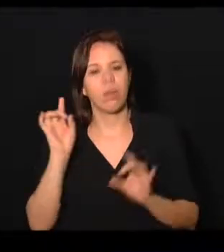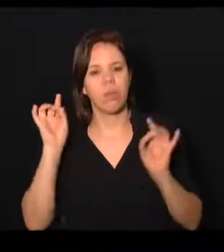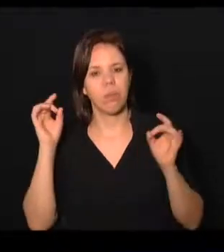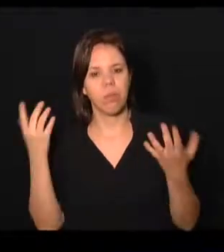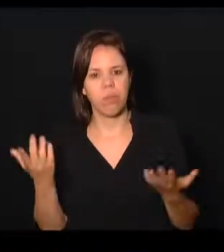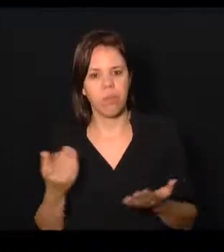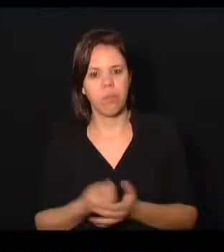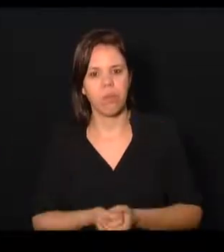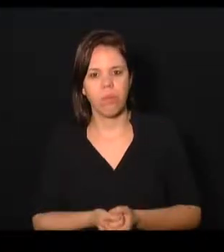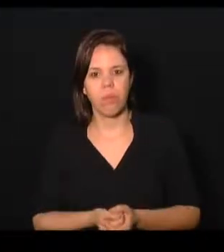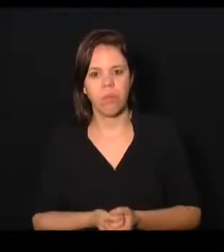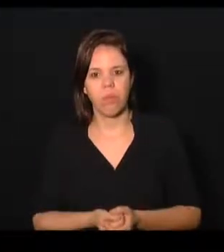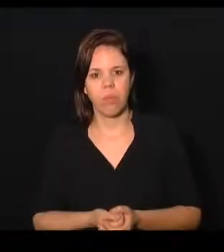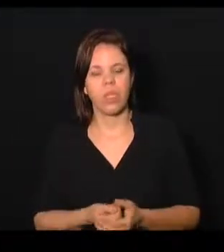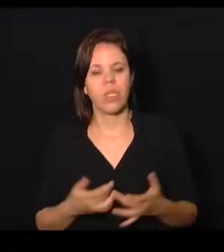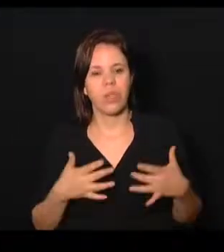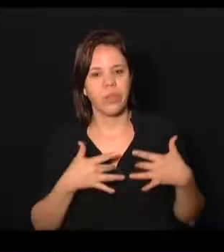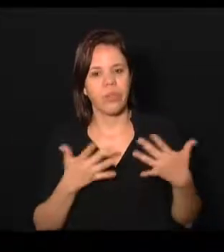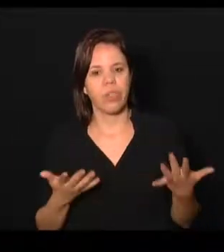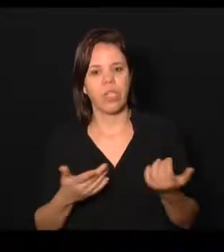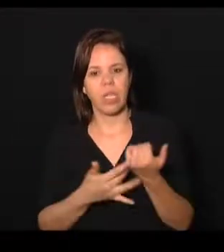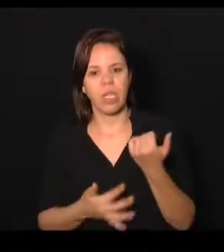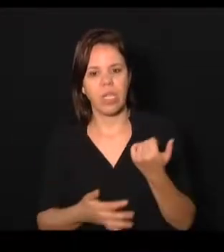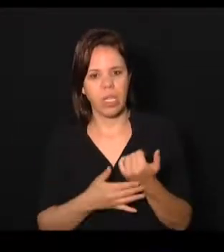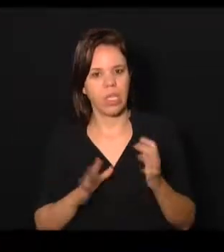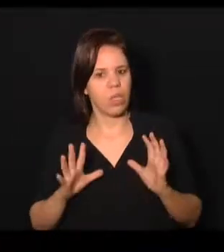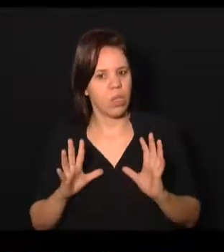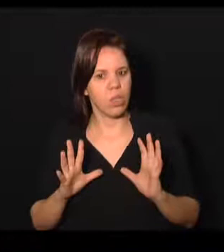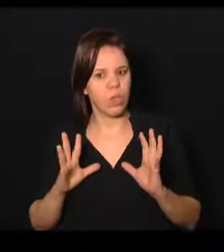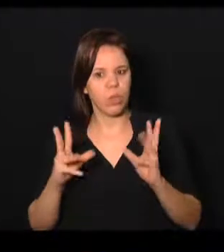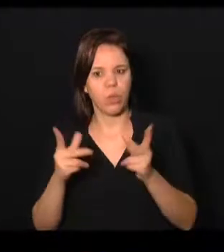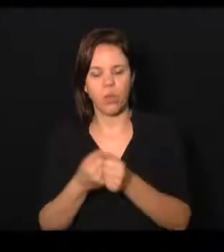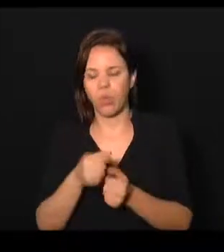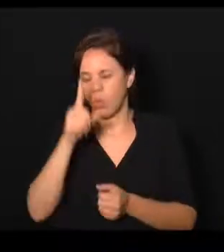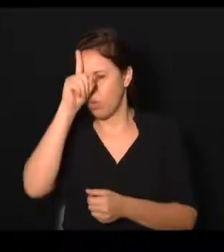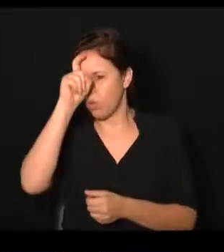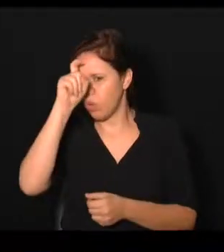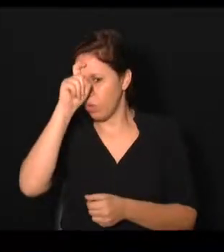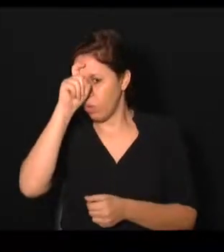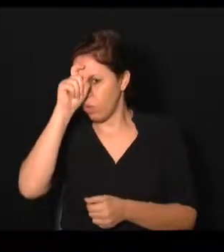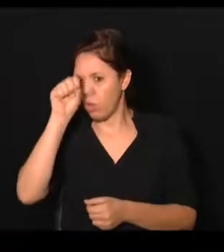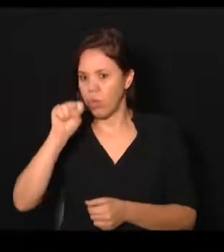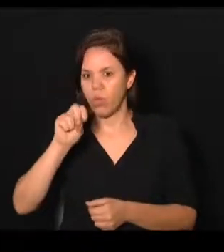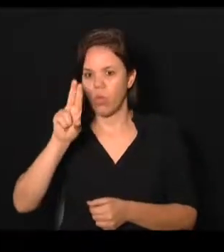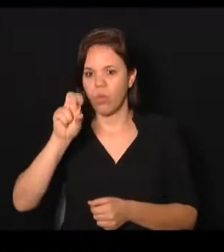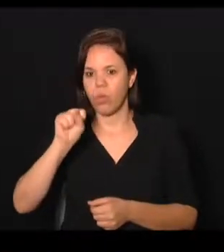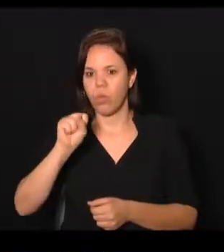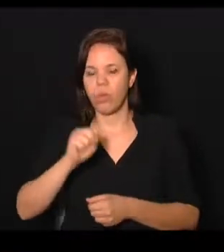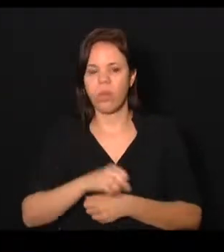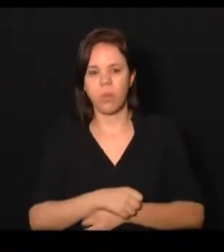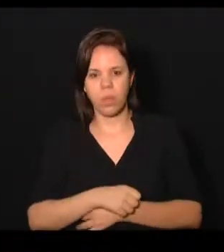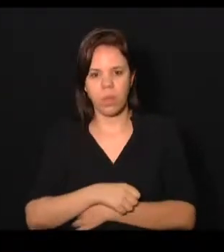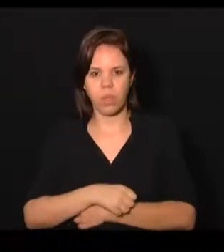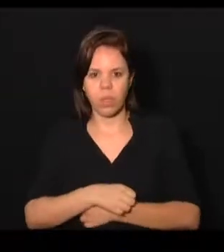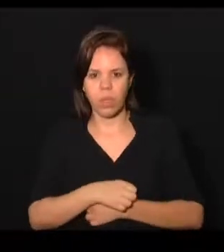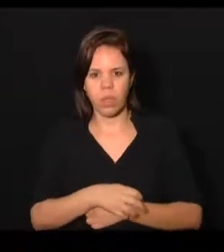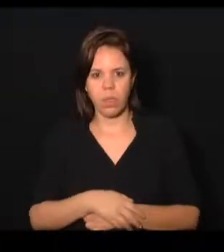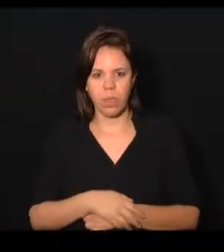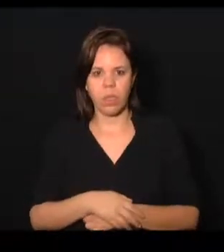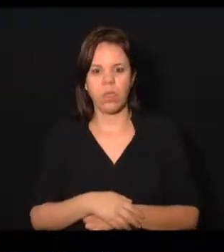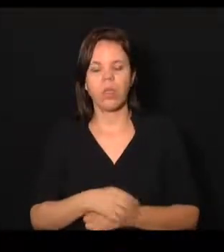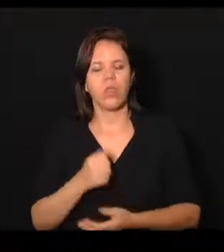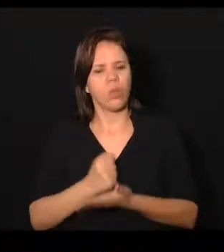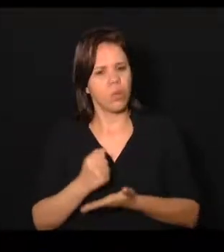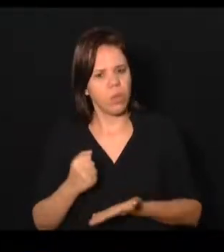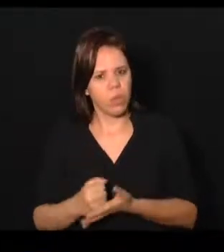e que fornece sangue para todos os hospitais da rede SUS. Então, na